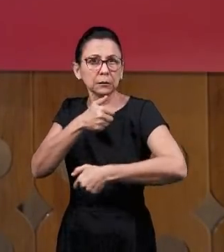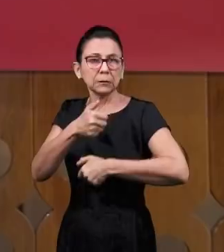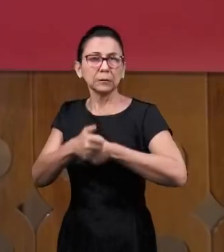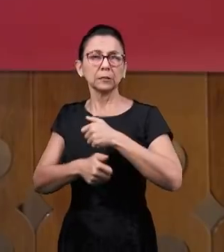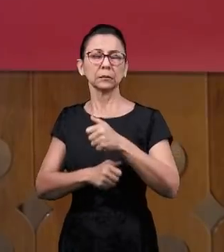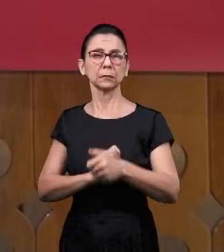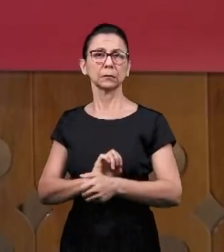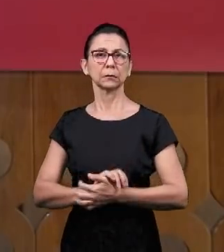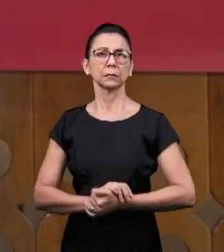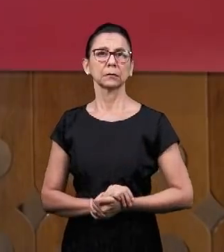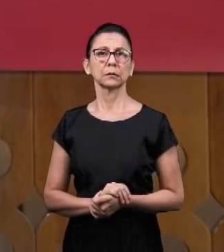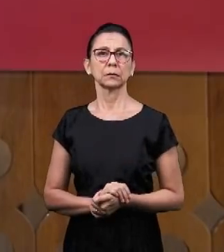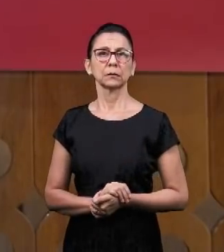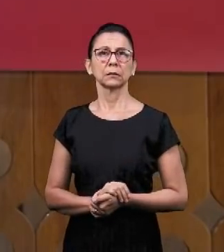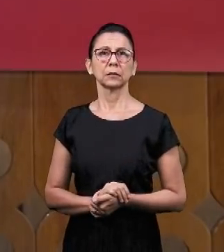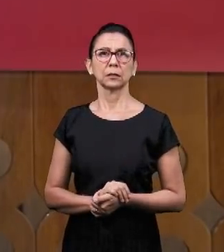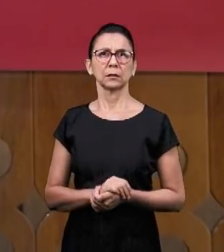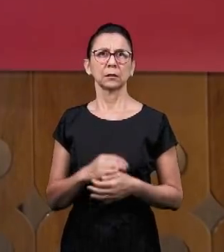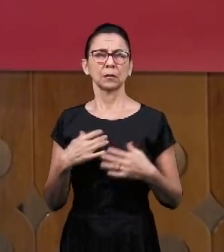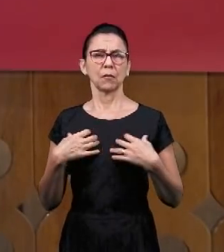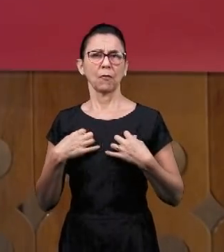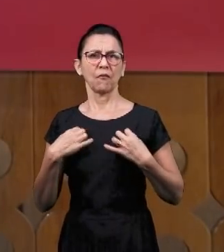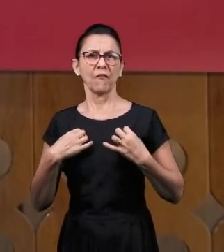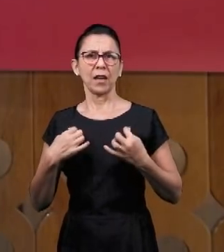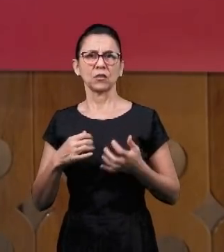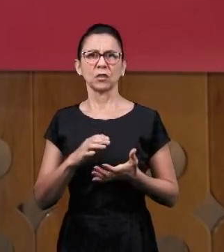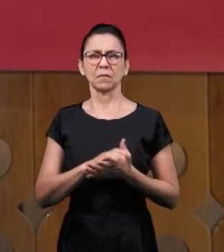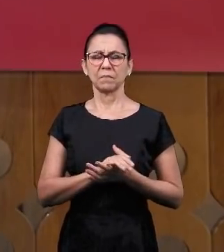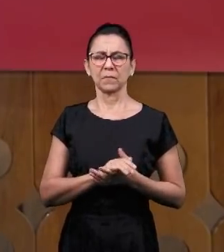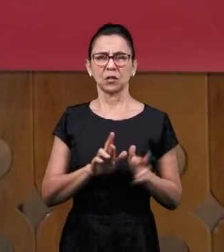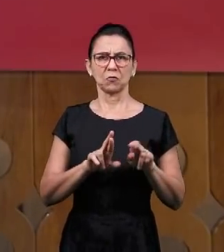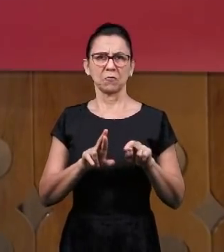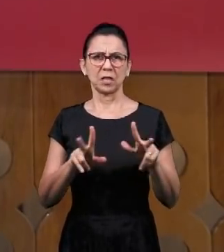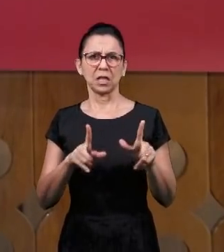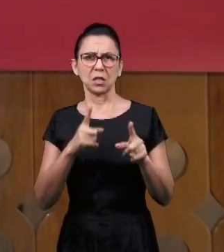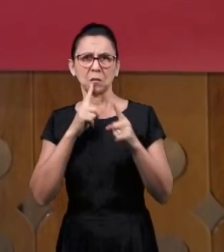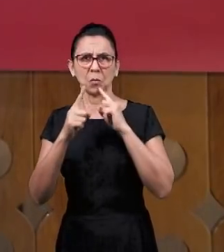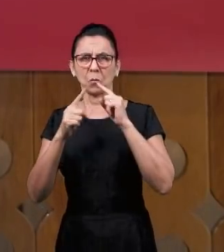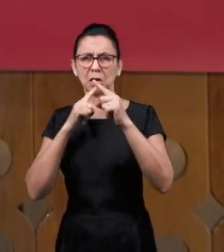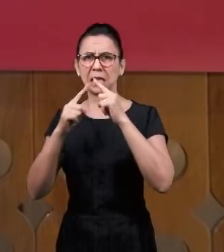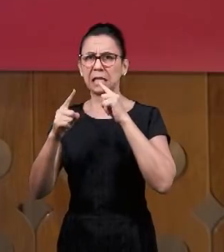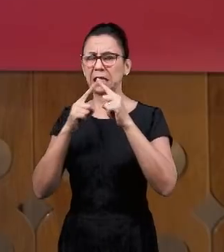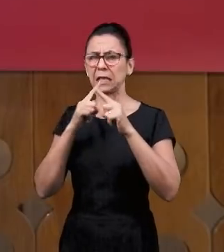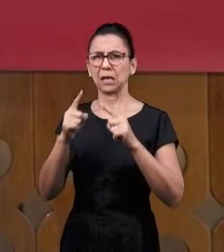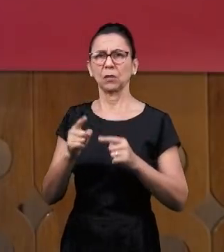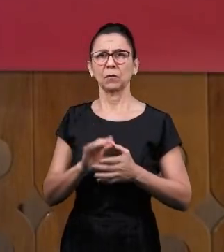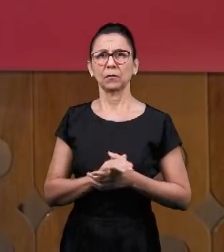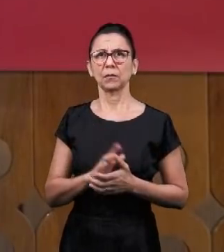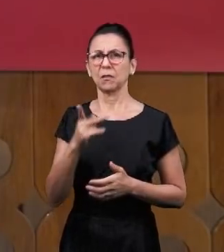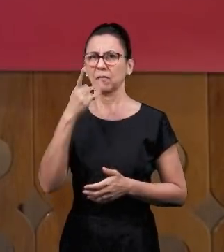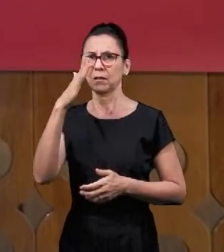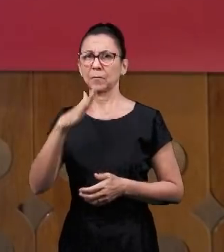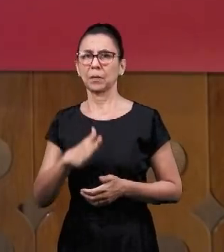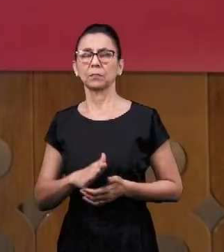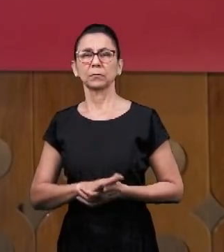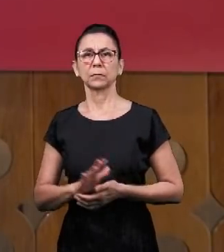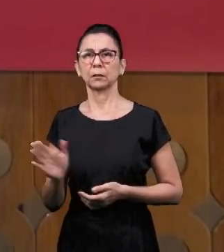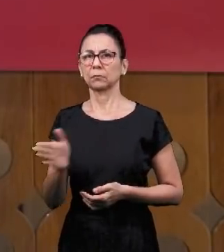Vamos lá. Fingimento, inveja, murmuração. Não vamos falar mal. Não, para lá, deixa lá. Vamos lá, passa o outro.